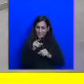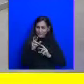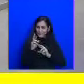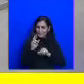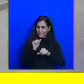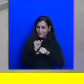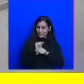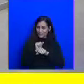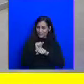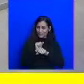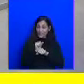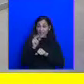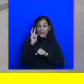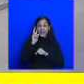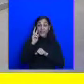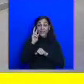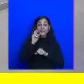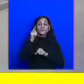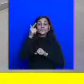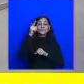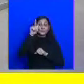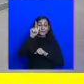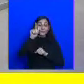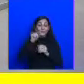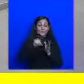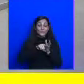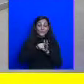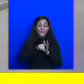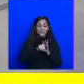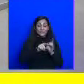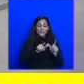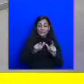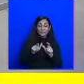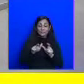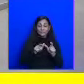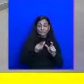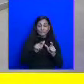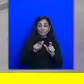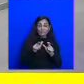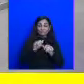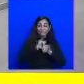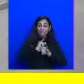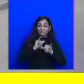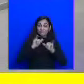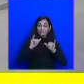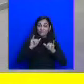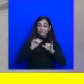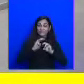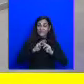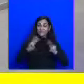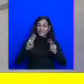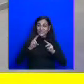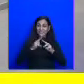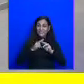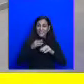você esperava? Lembre-se, após a apuração, todos os resultados serão publicados na página da